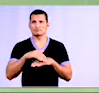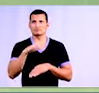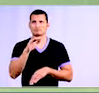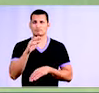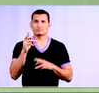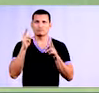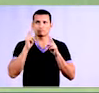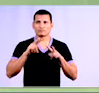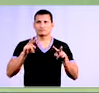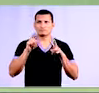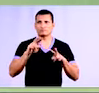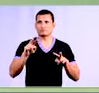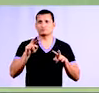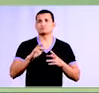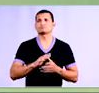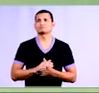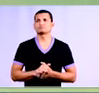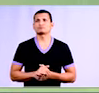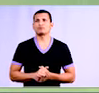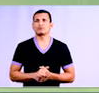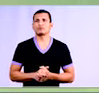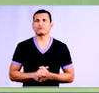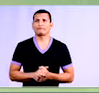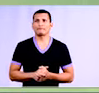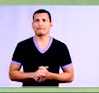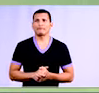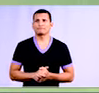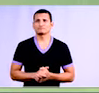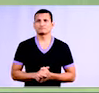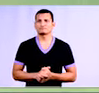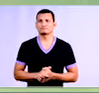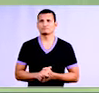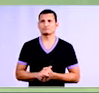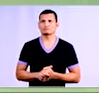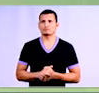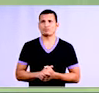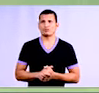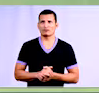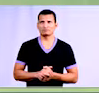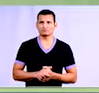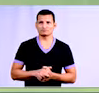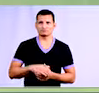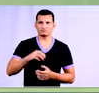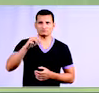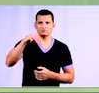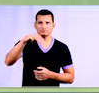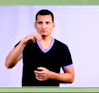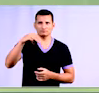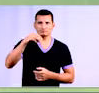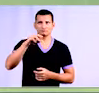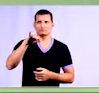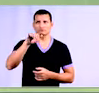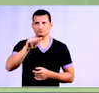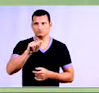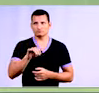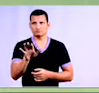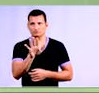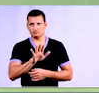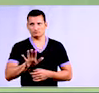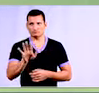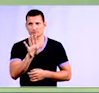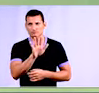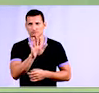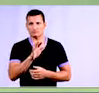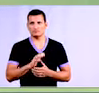visível, mais palpável para o estudante. A memória virtual, olha só.